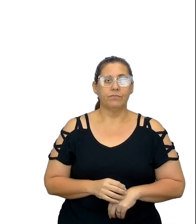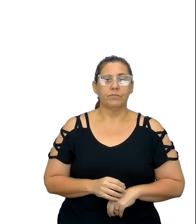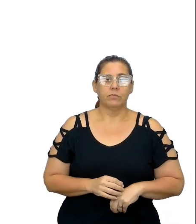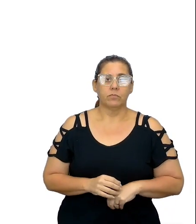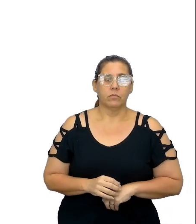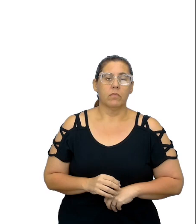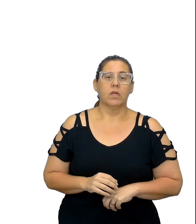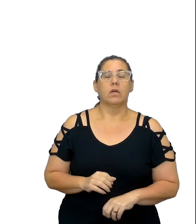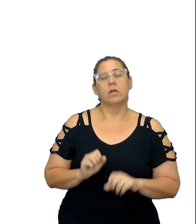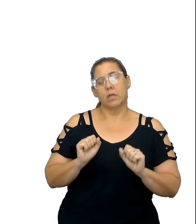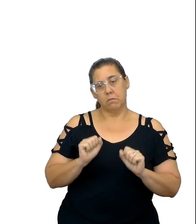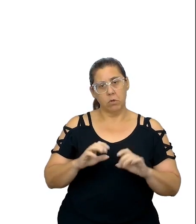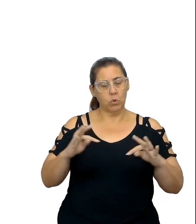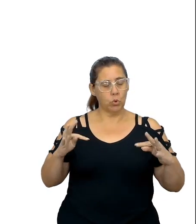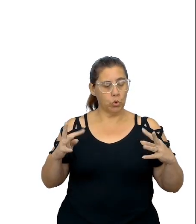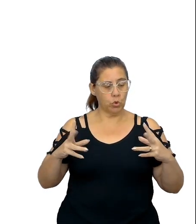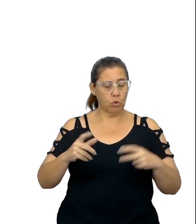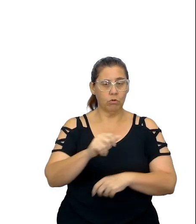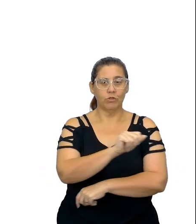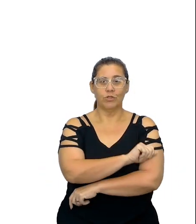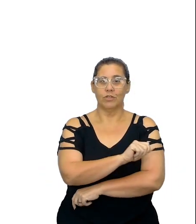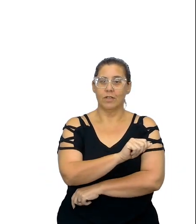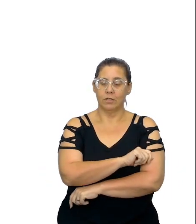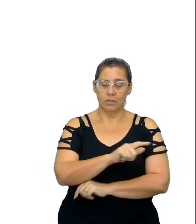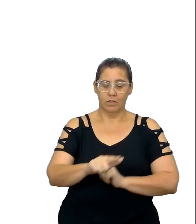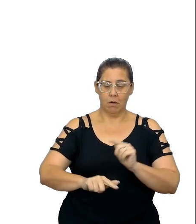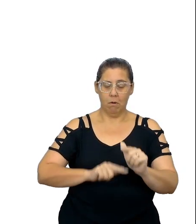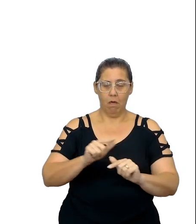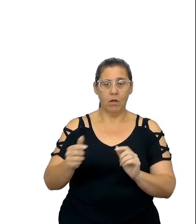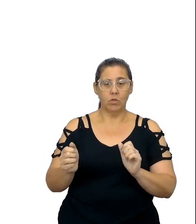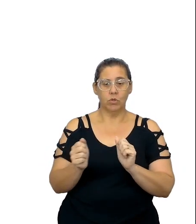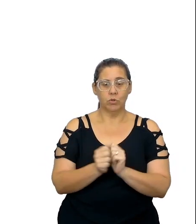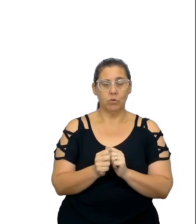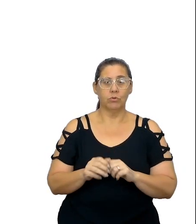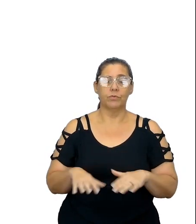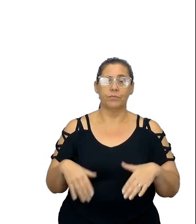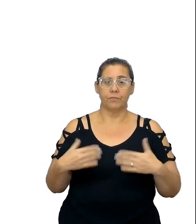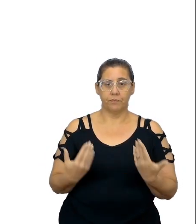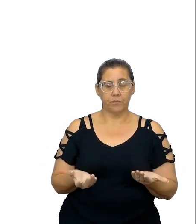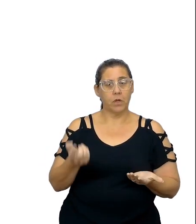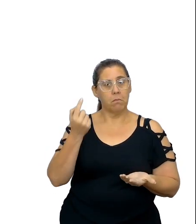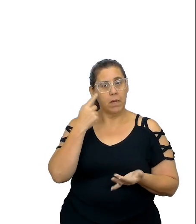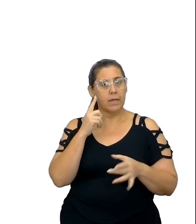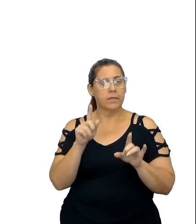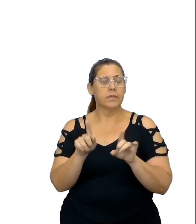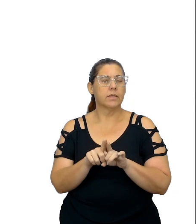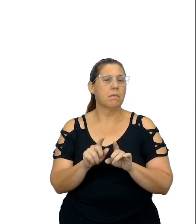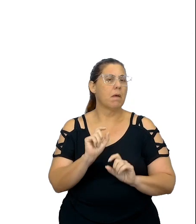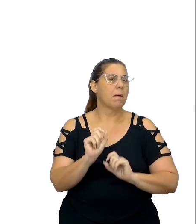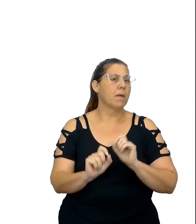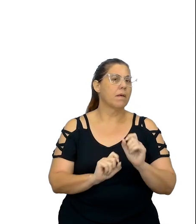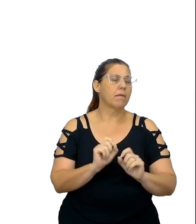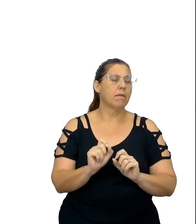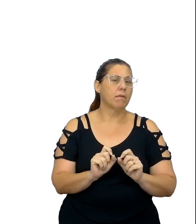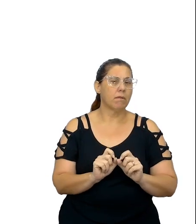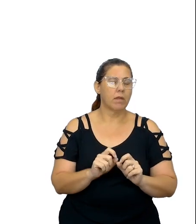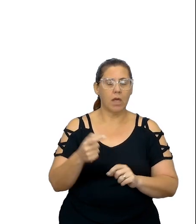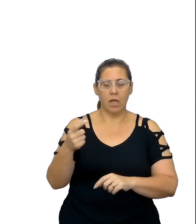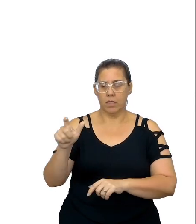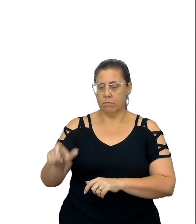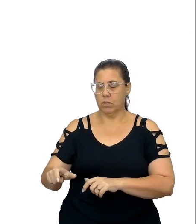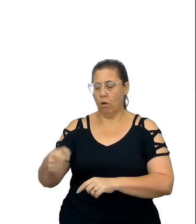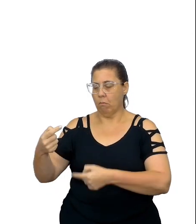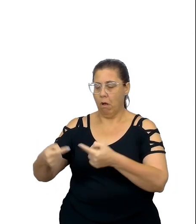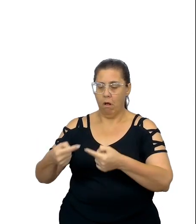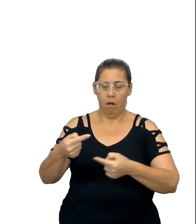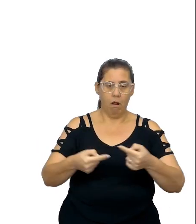ali contemplar todos os estudantes, né? Aí, nesse formato, tem que se pensar quem será quem serão os debatedores,